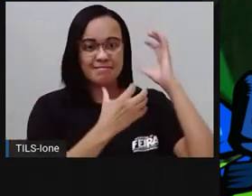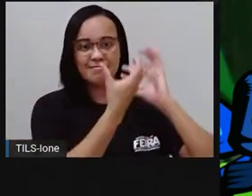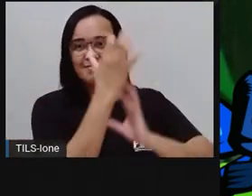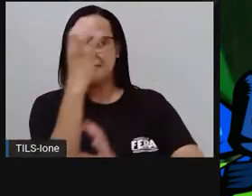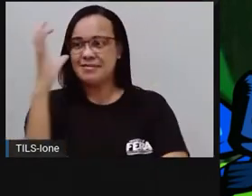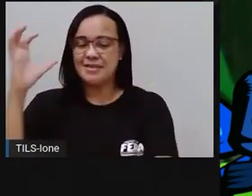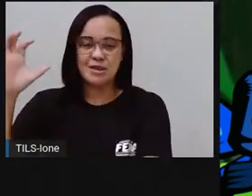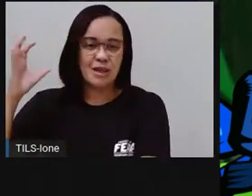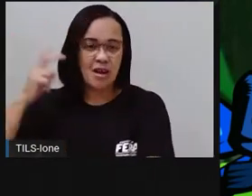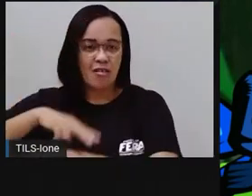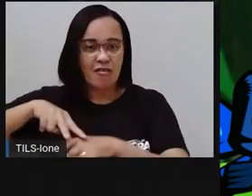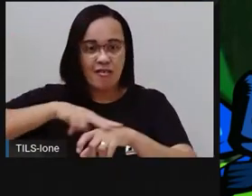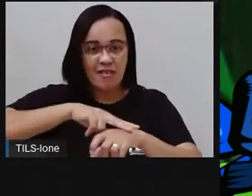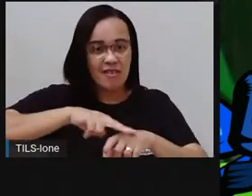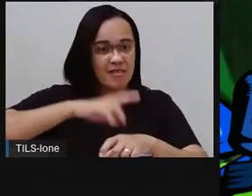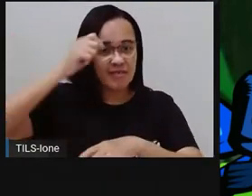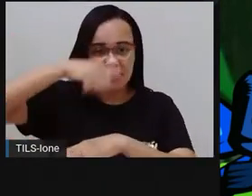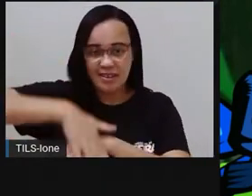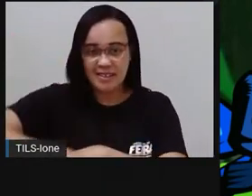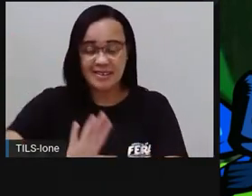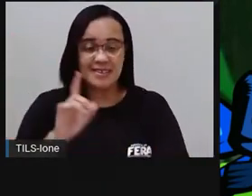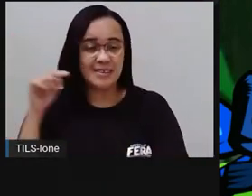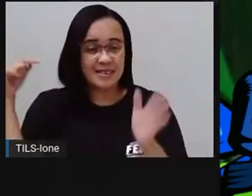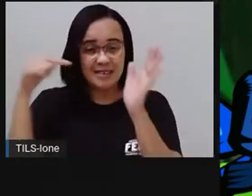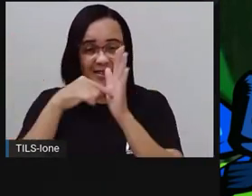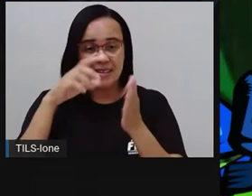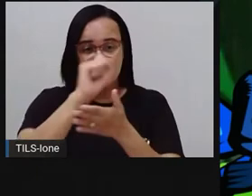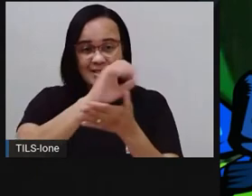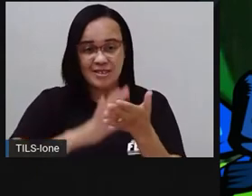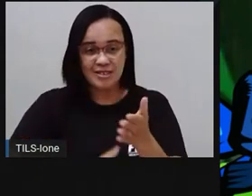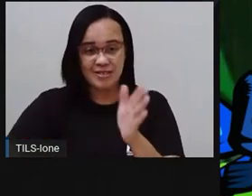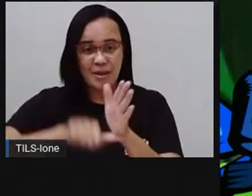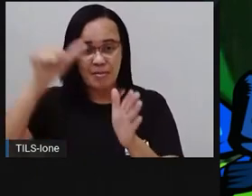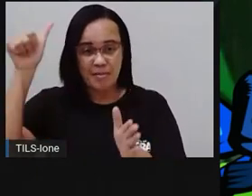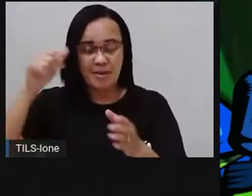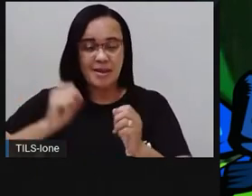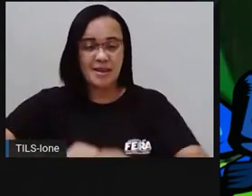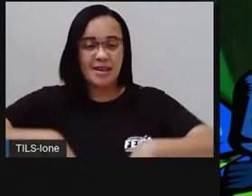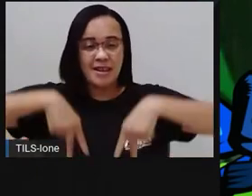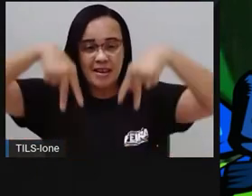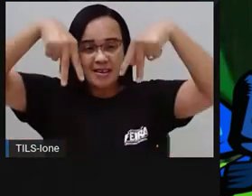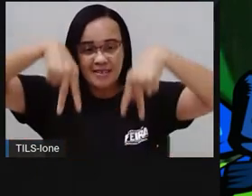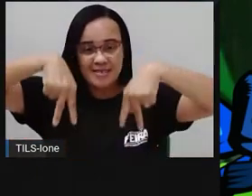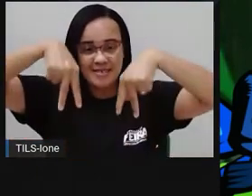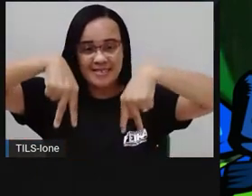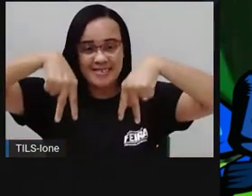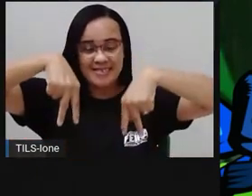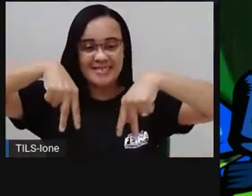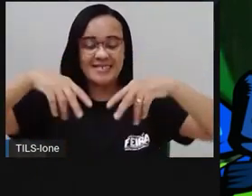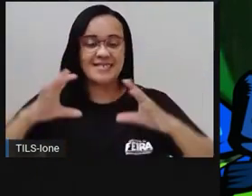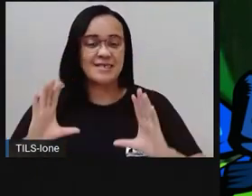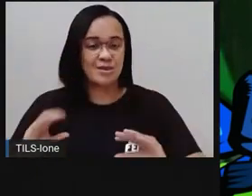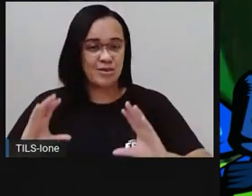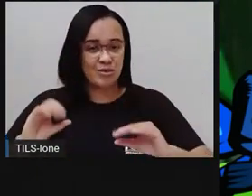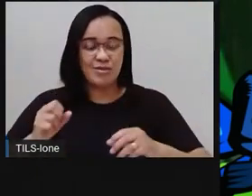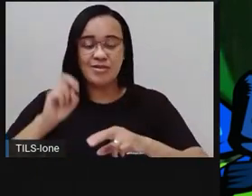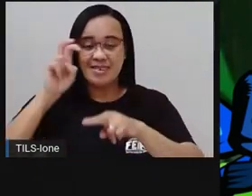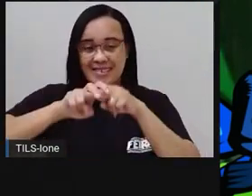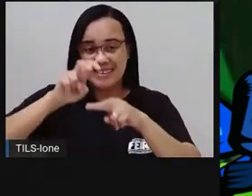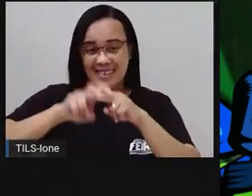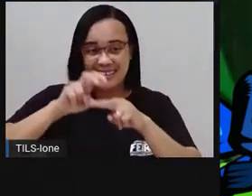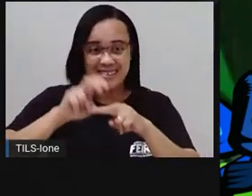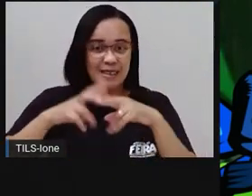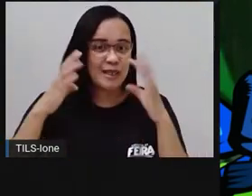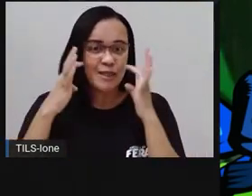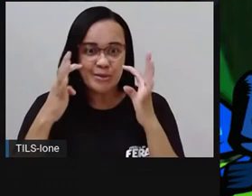clicar aqui na primeira atividade que vocês vão ter que fazer. Então, ó, todo mundo levanta aí da cadeira, levanta do sofá e fica aí,